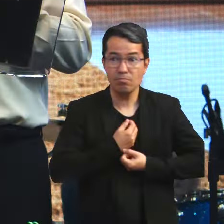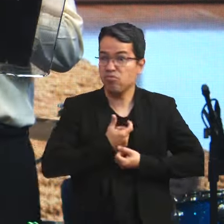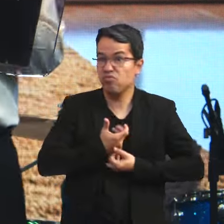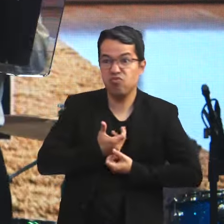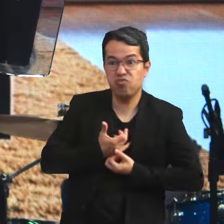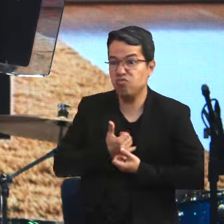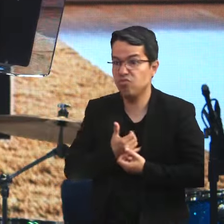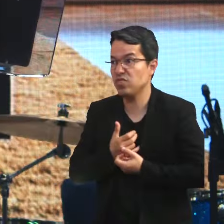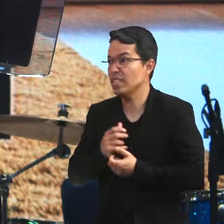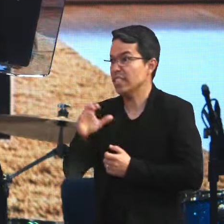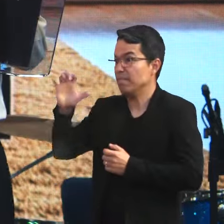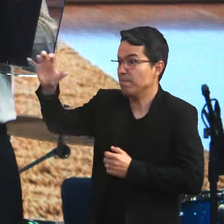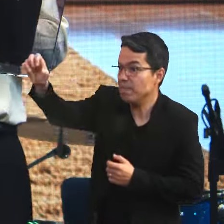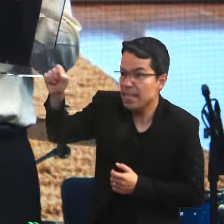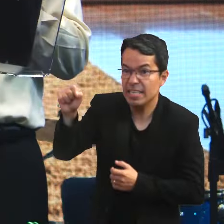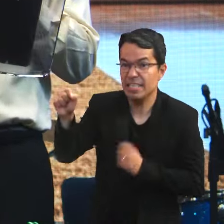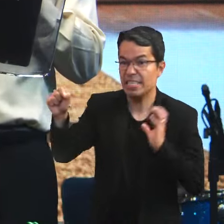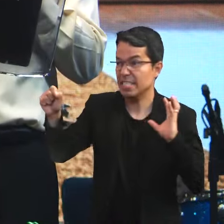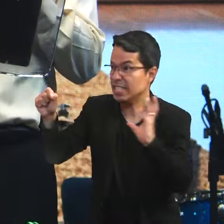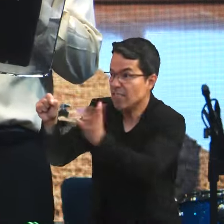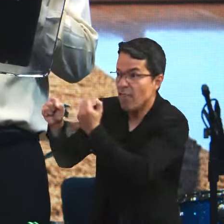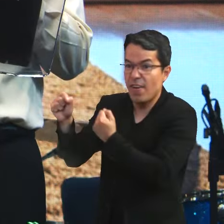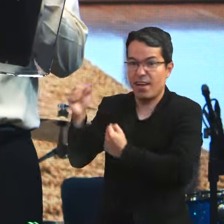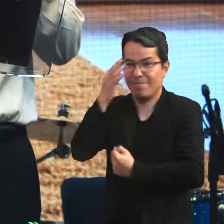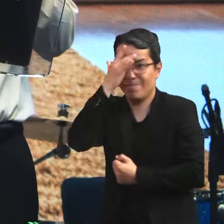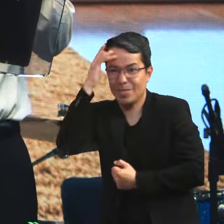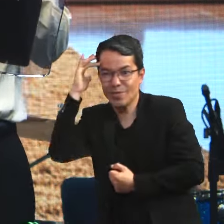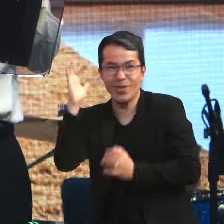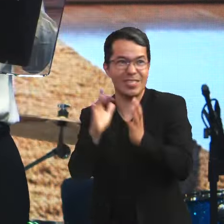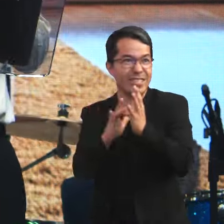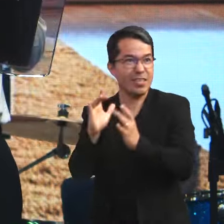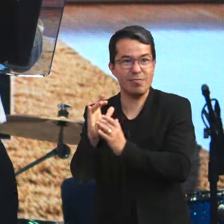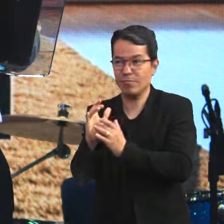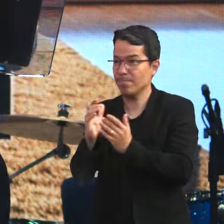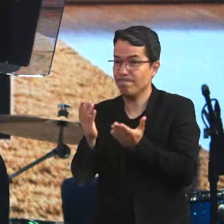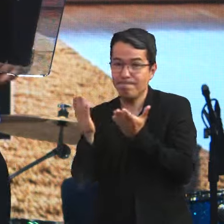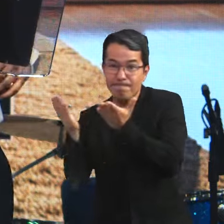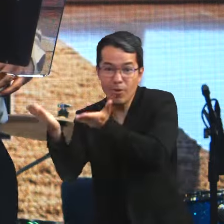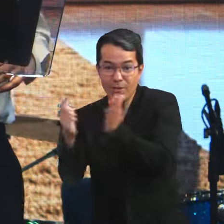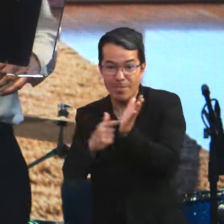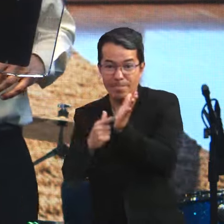estaão eão que Ana a decidir